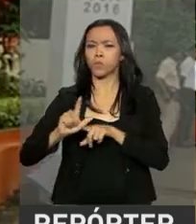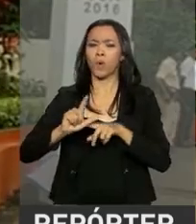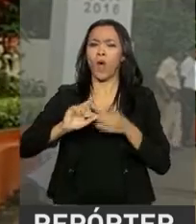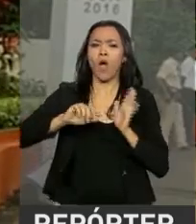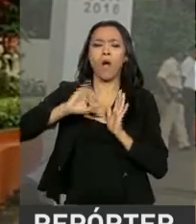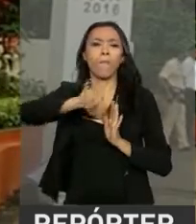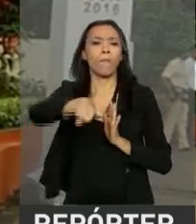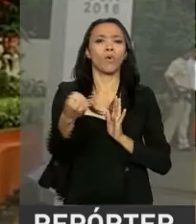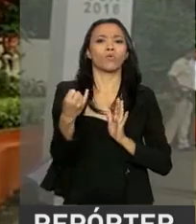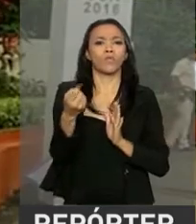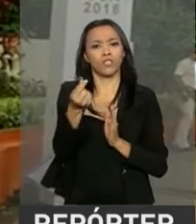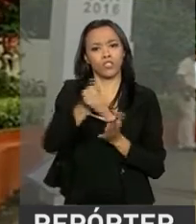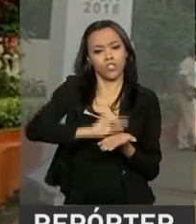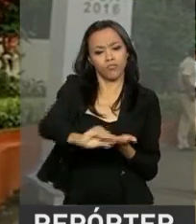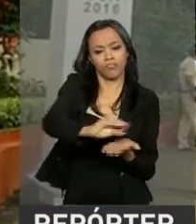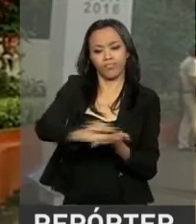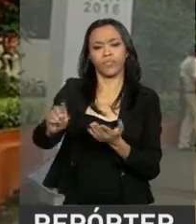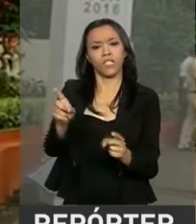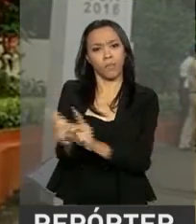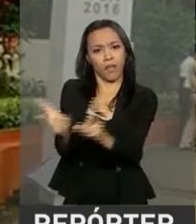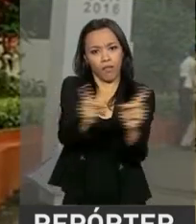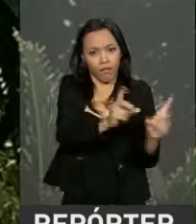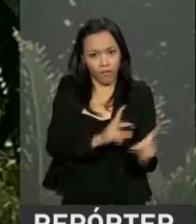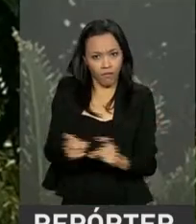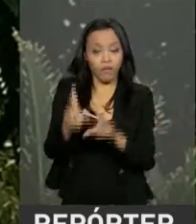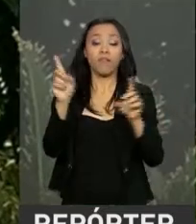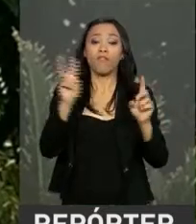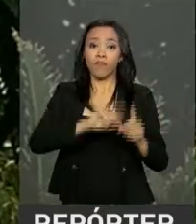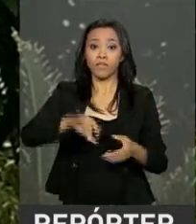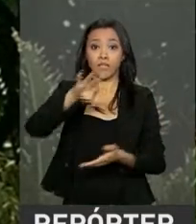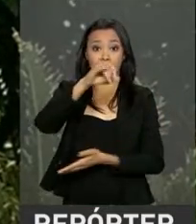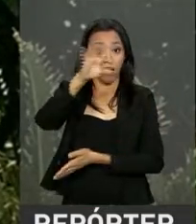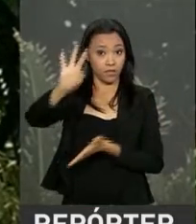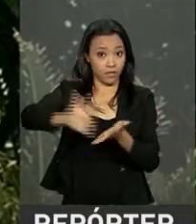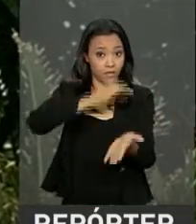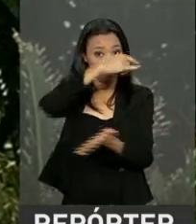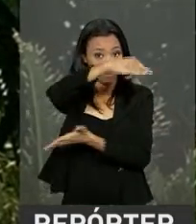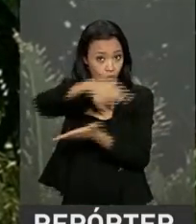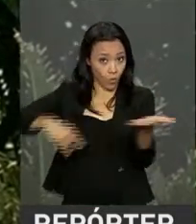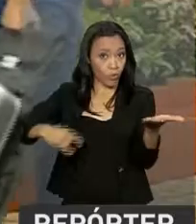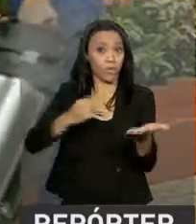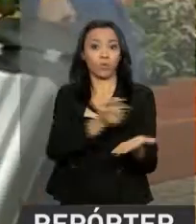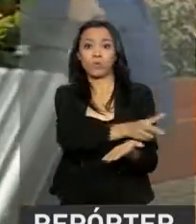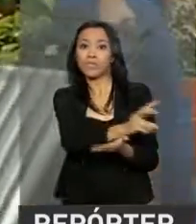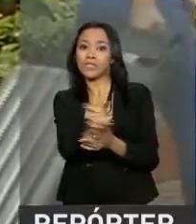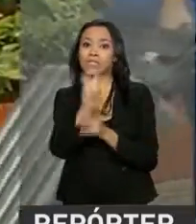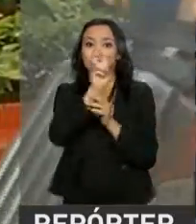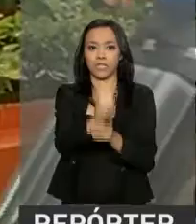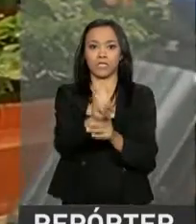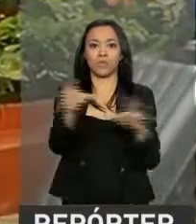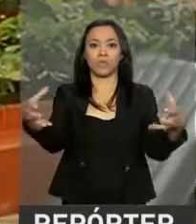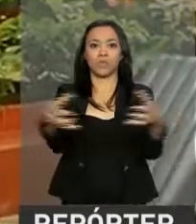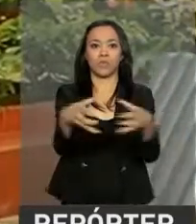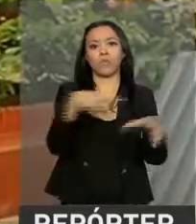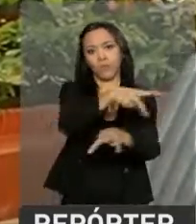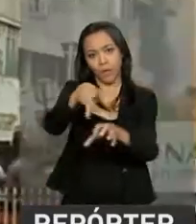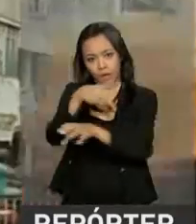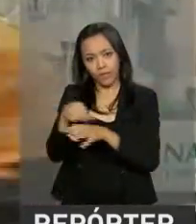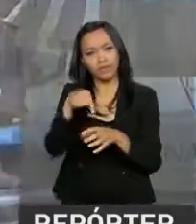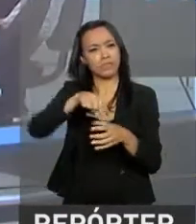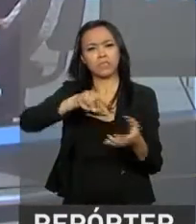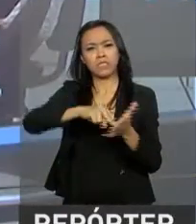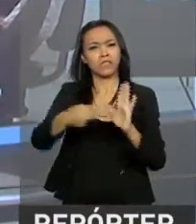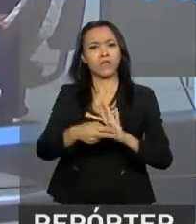investimentos e de comércio serão assinados acordos de cooperação entre os cinco países que representam cerca de